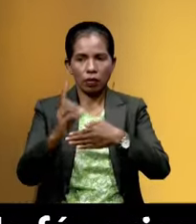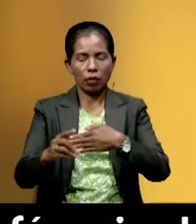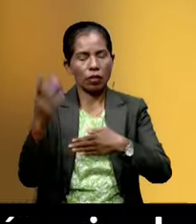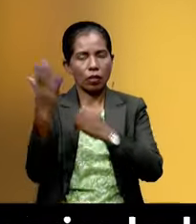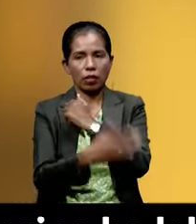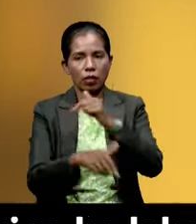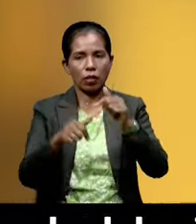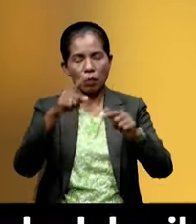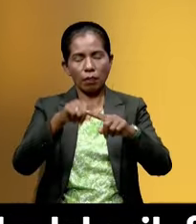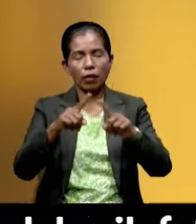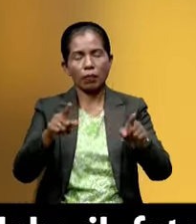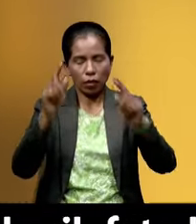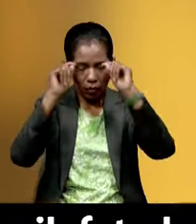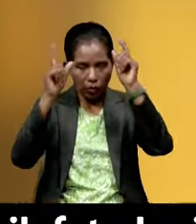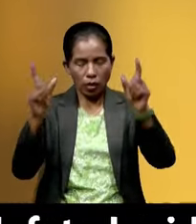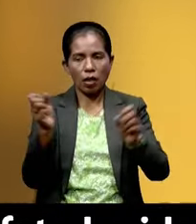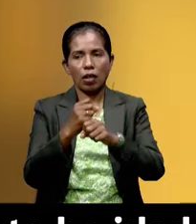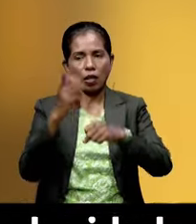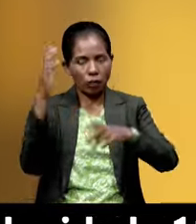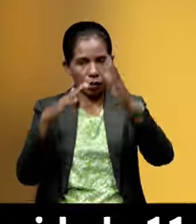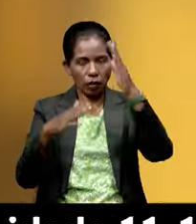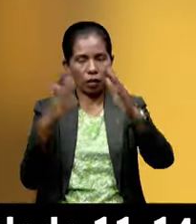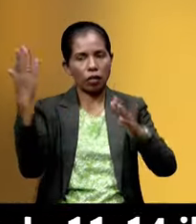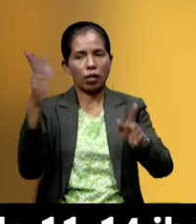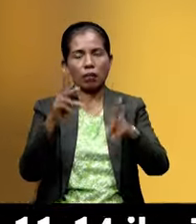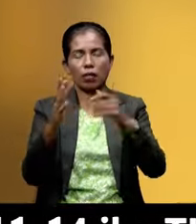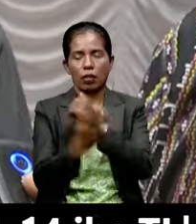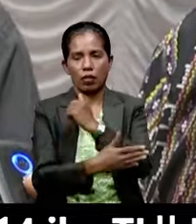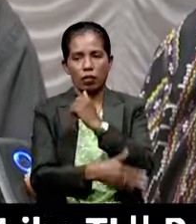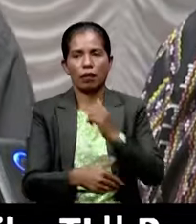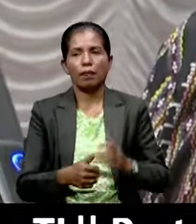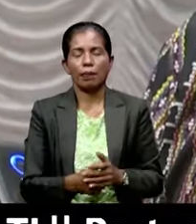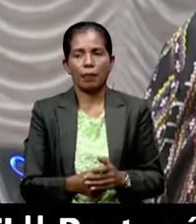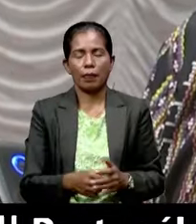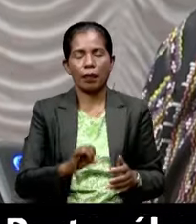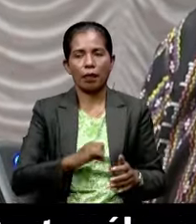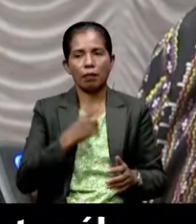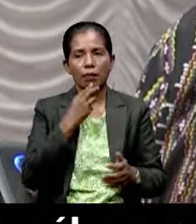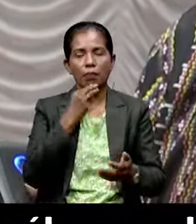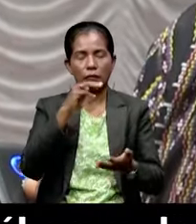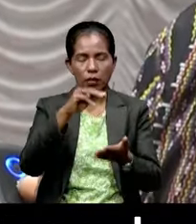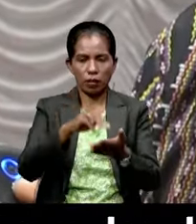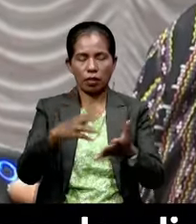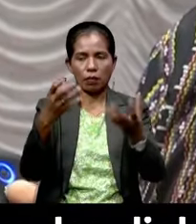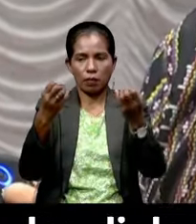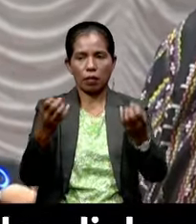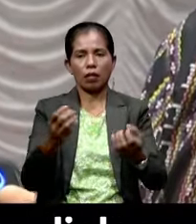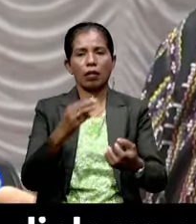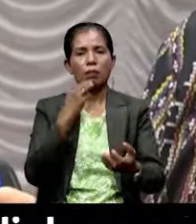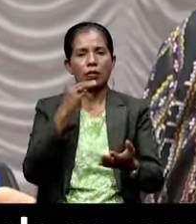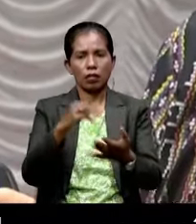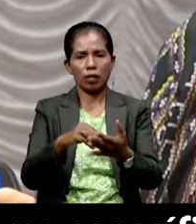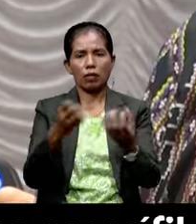rei lara, mas bem, Timor-Leste continua a criar problema, e a emanera em. Alô, tá mensagem, dá mahalo mensagem, dá la ira